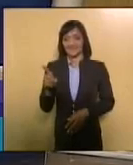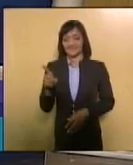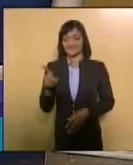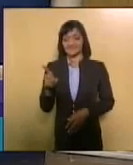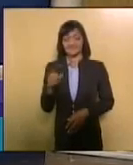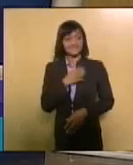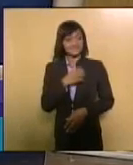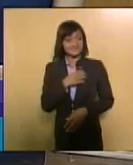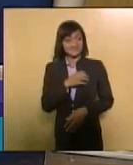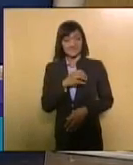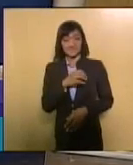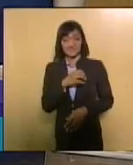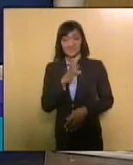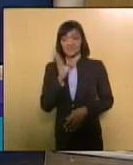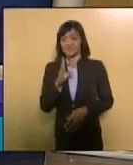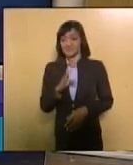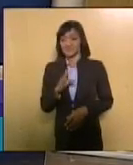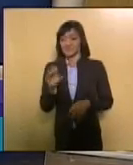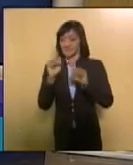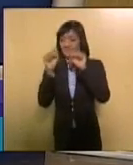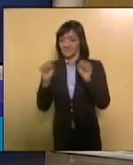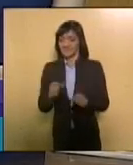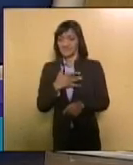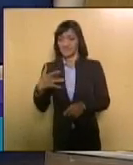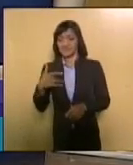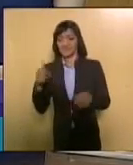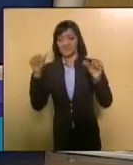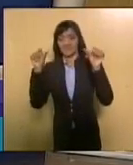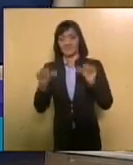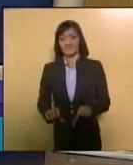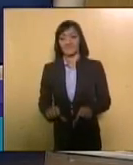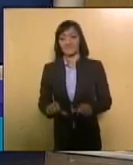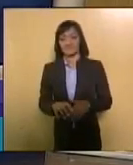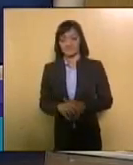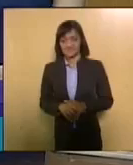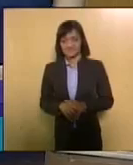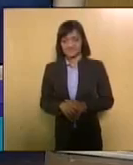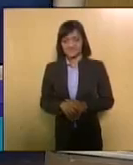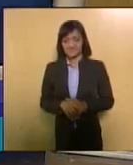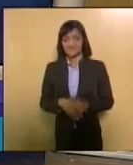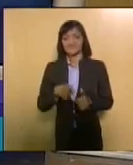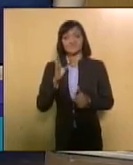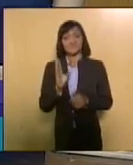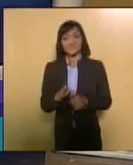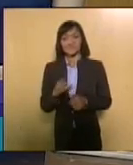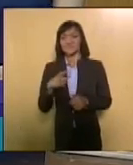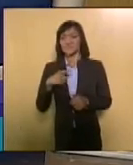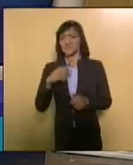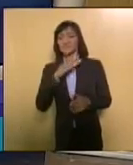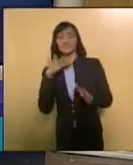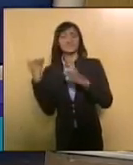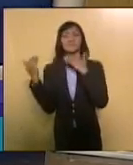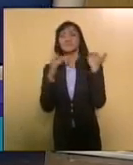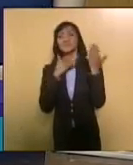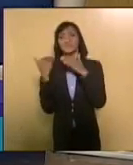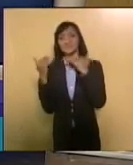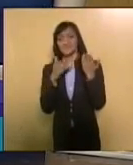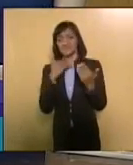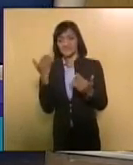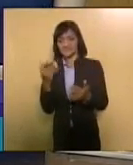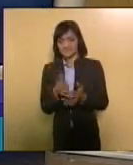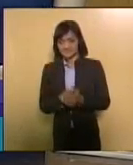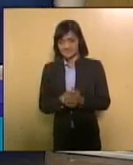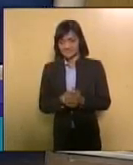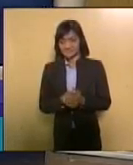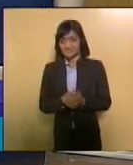classifica eh nos dados da saúde é o dado de pior qualidade né classifica tem muitas mortes que eventualmente são por homicídios que